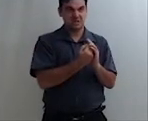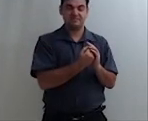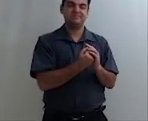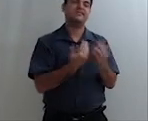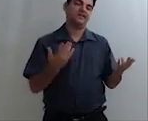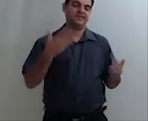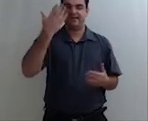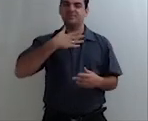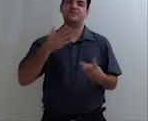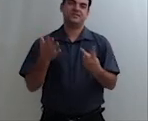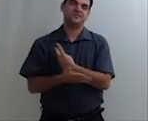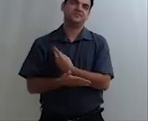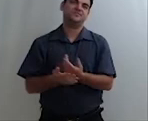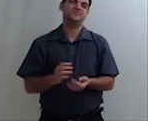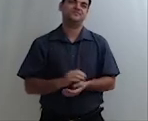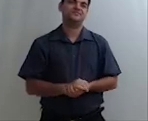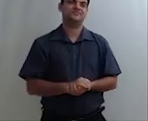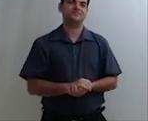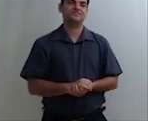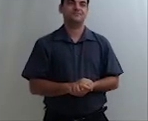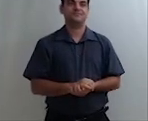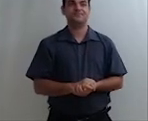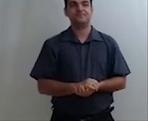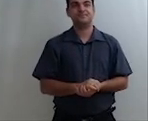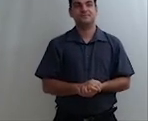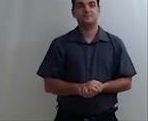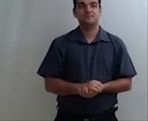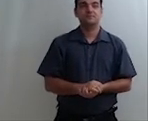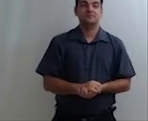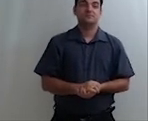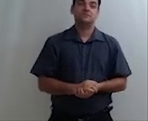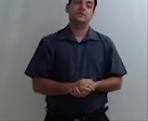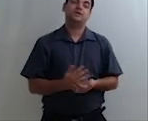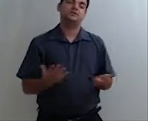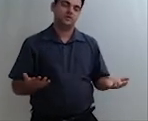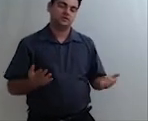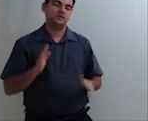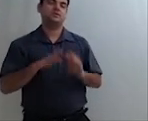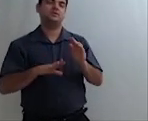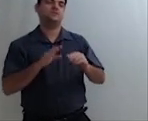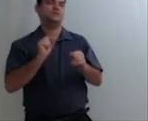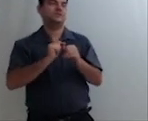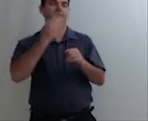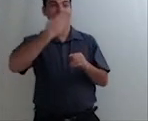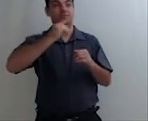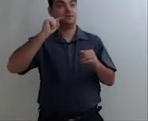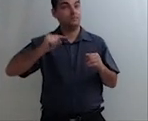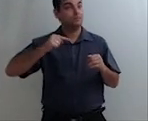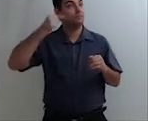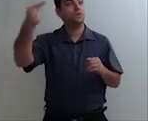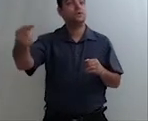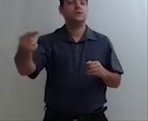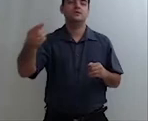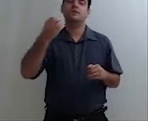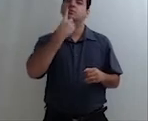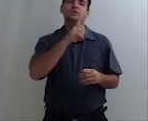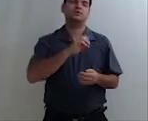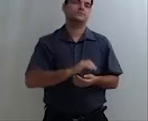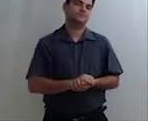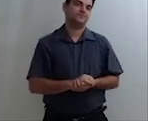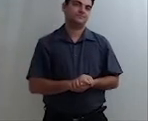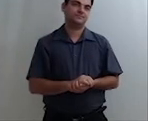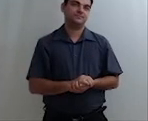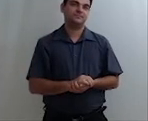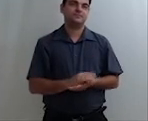idônea embora a realização posterior de prova em regra afaste a invalidade de semelhante prova anterior no caso do